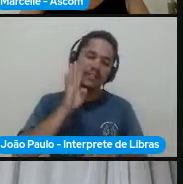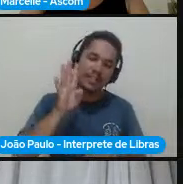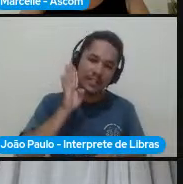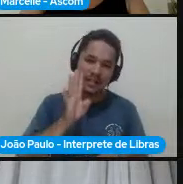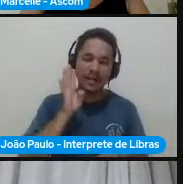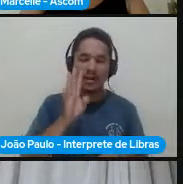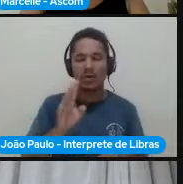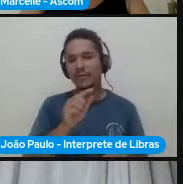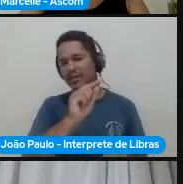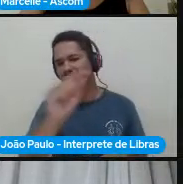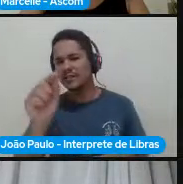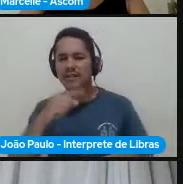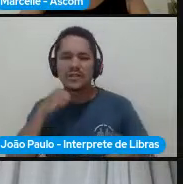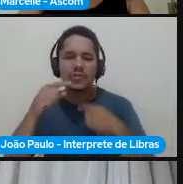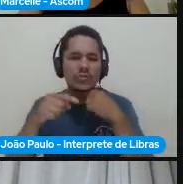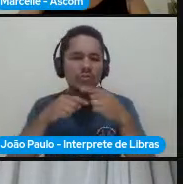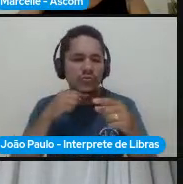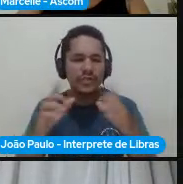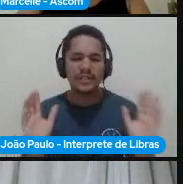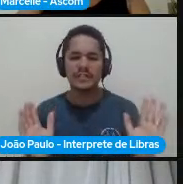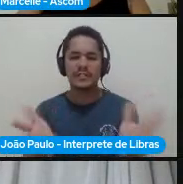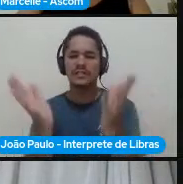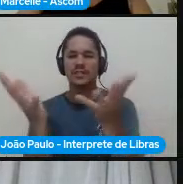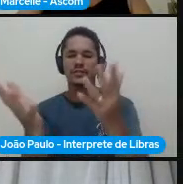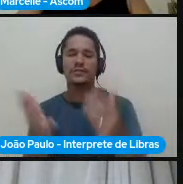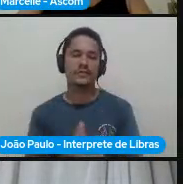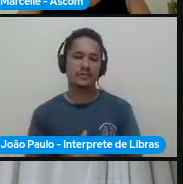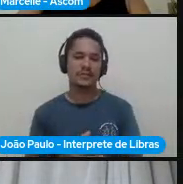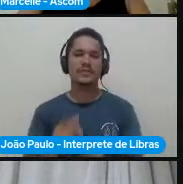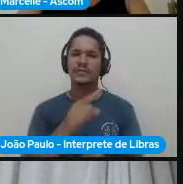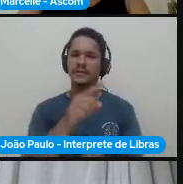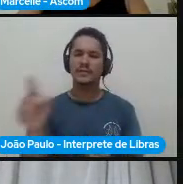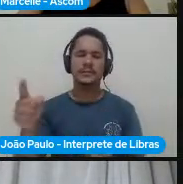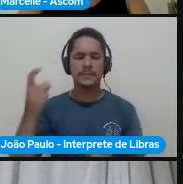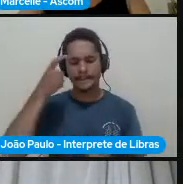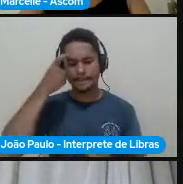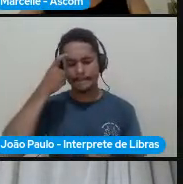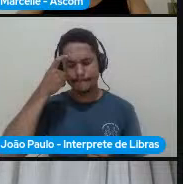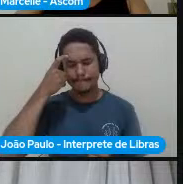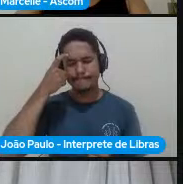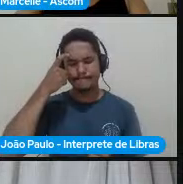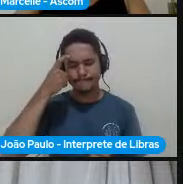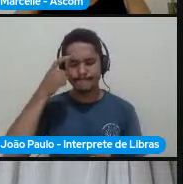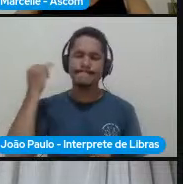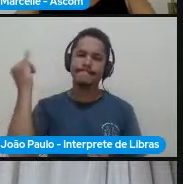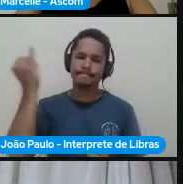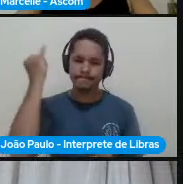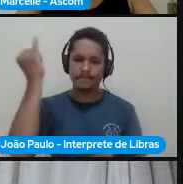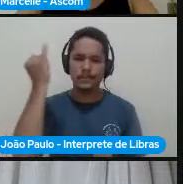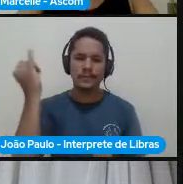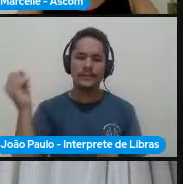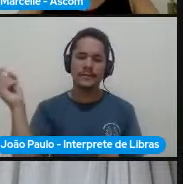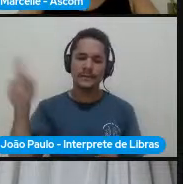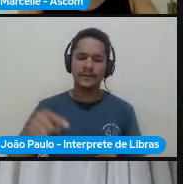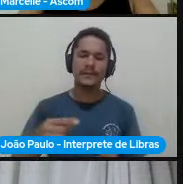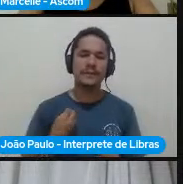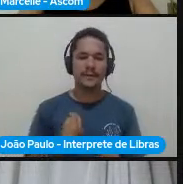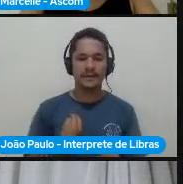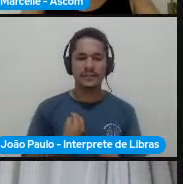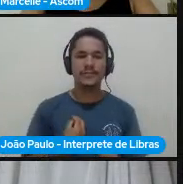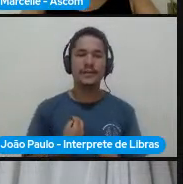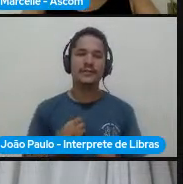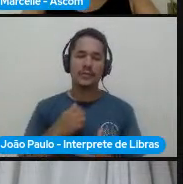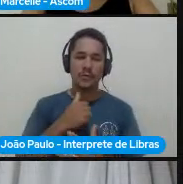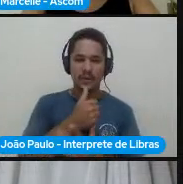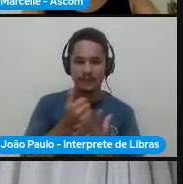que sirva de incentivo para que vocês abracem essa ideia e possam participar e se qualificar e